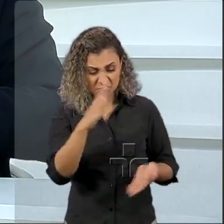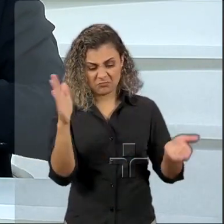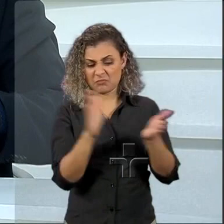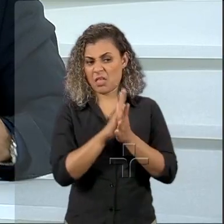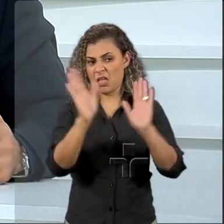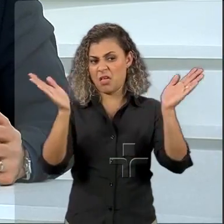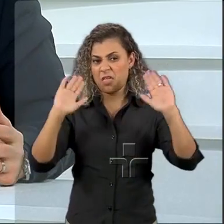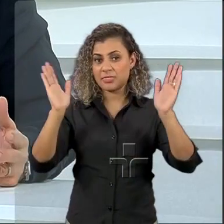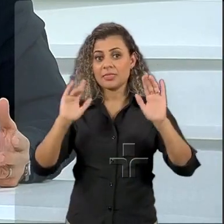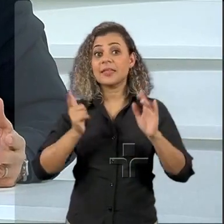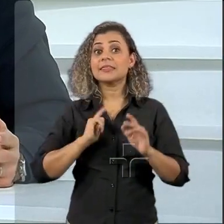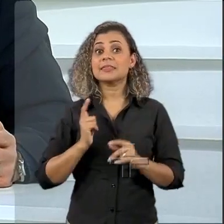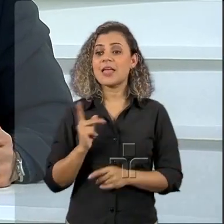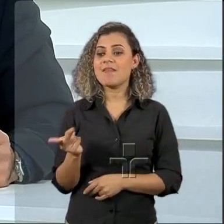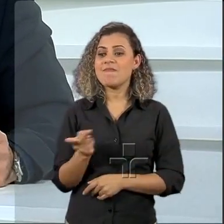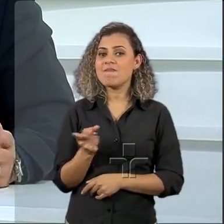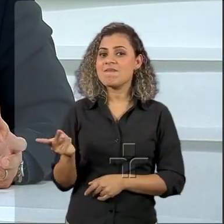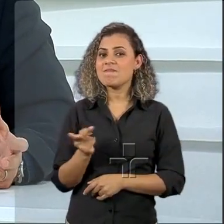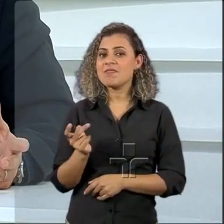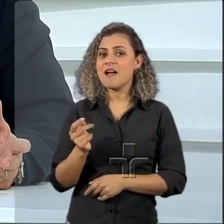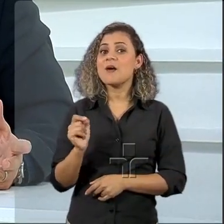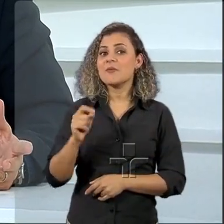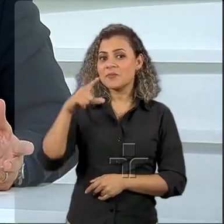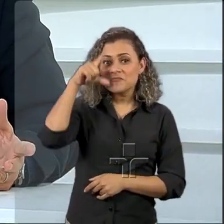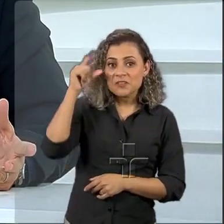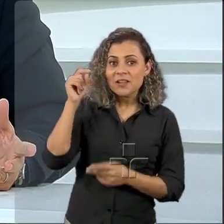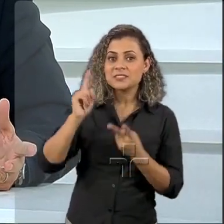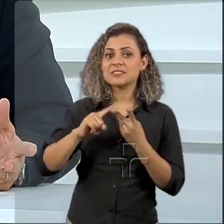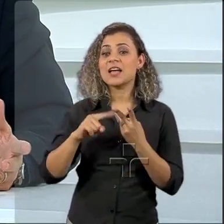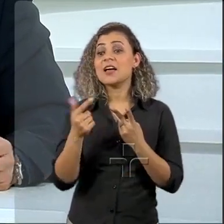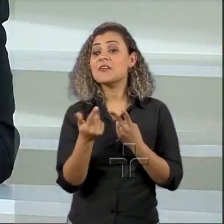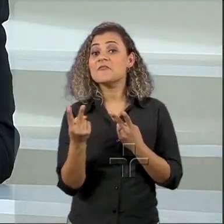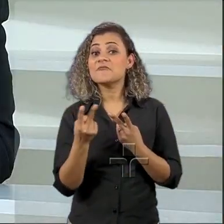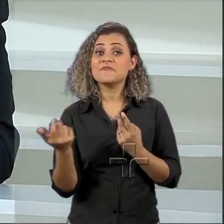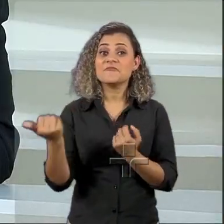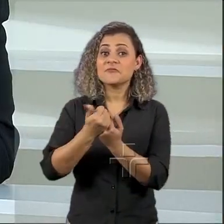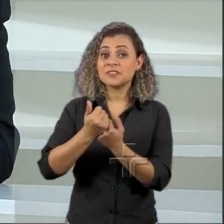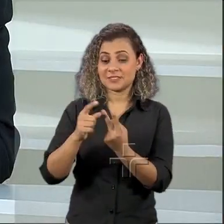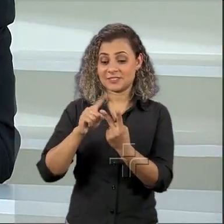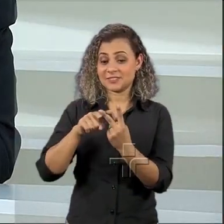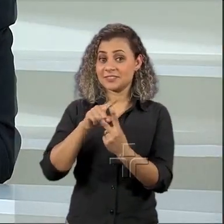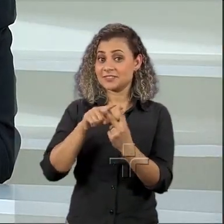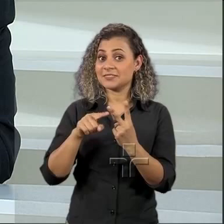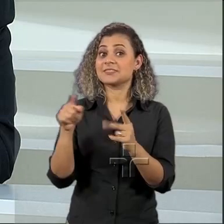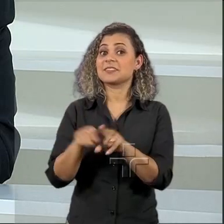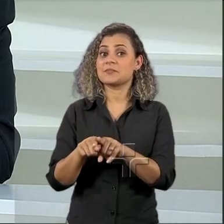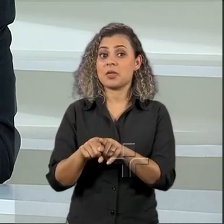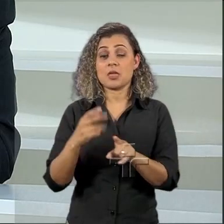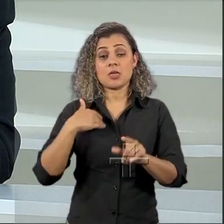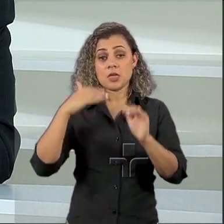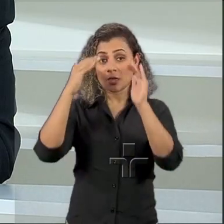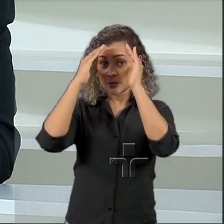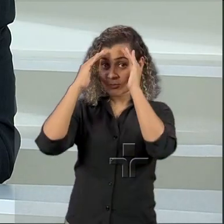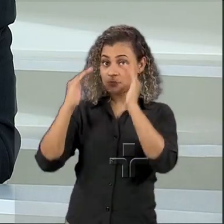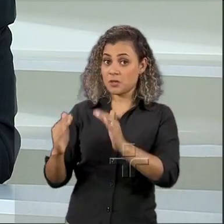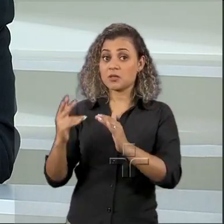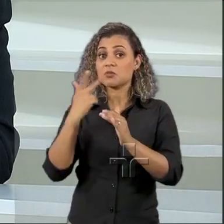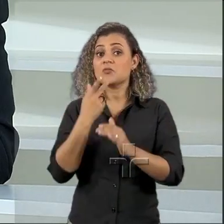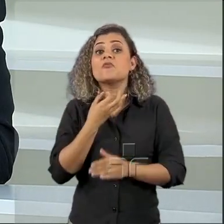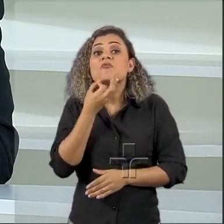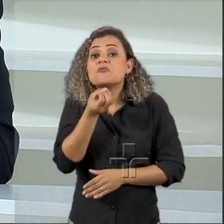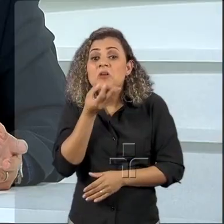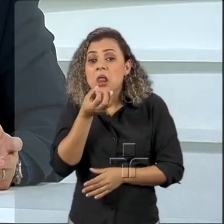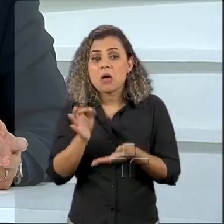entre vice, que ocorre também no plano nacional, aparece aí também. Mas, ao mesmo tempo, ele fala que, por respeito à sua vice, ele não vai declarar voto.